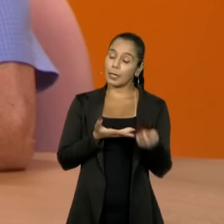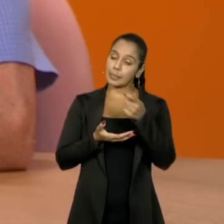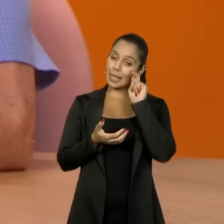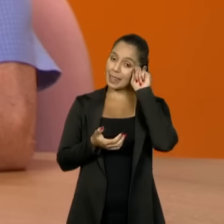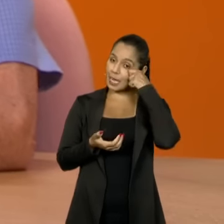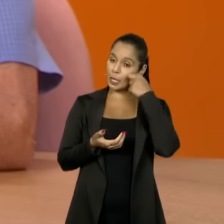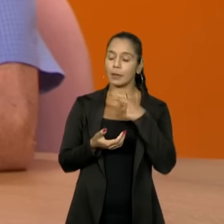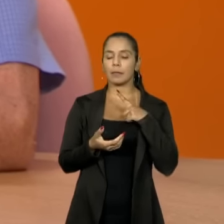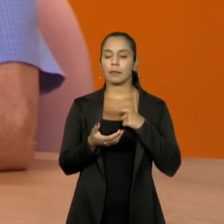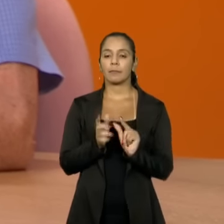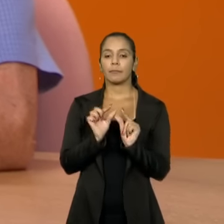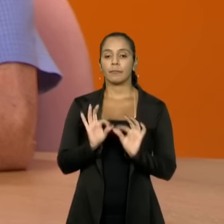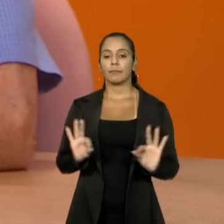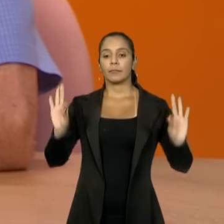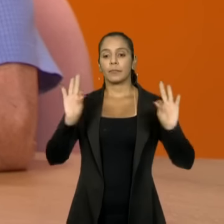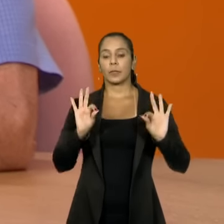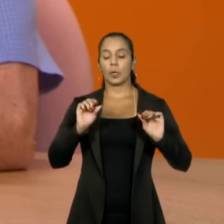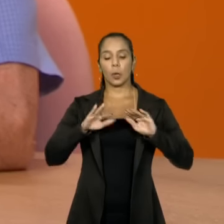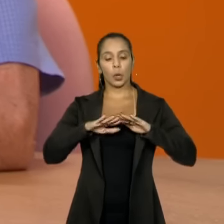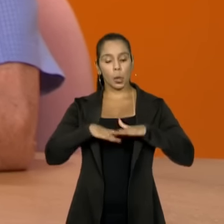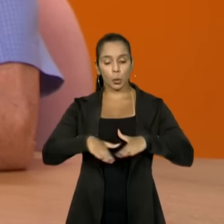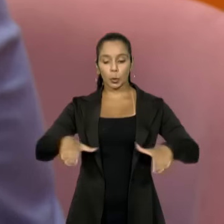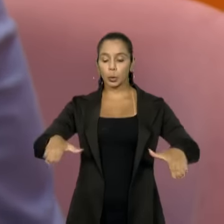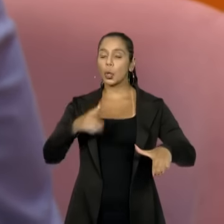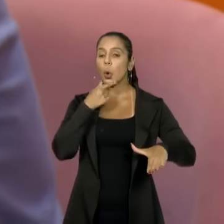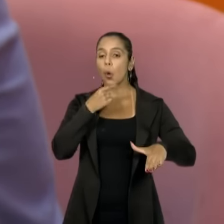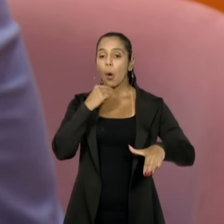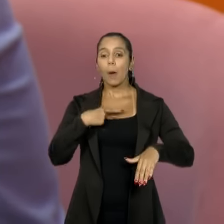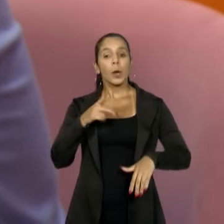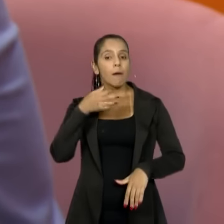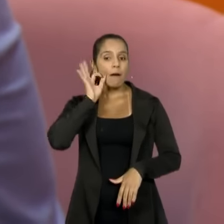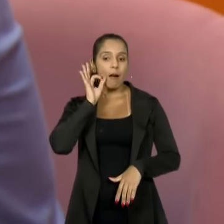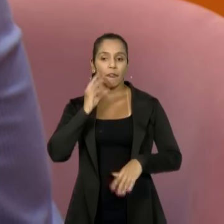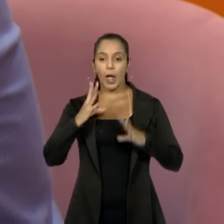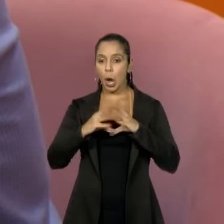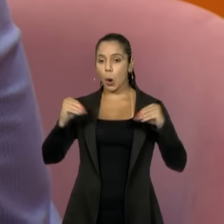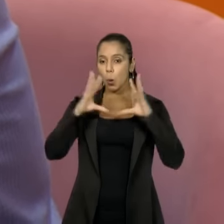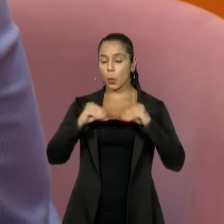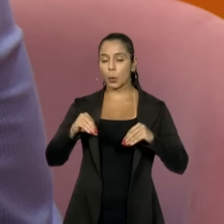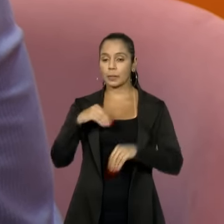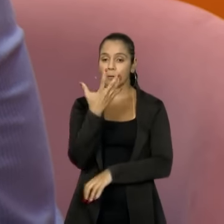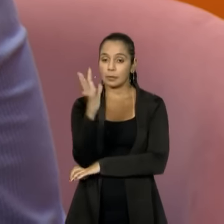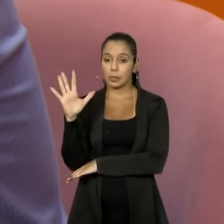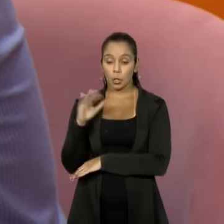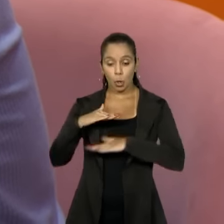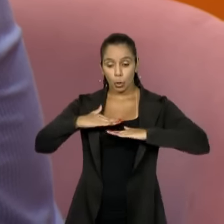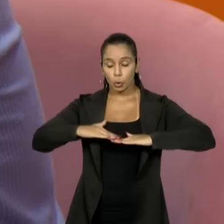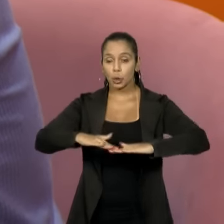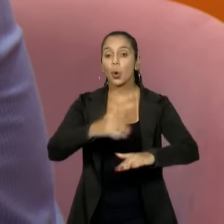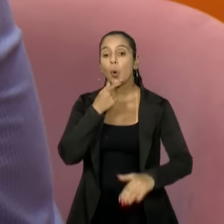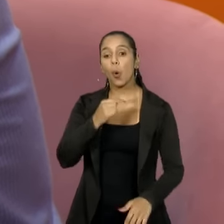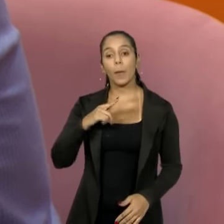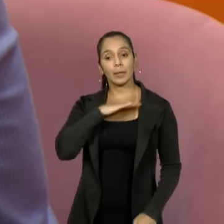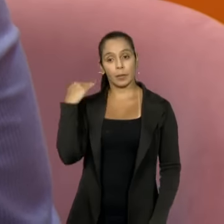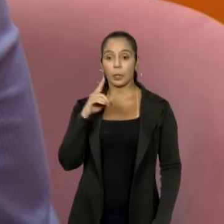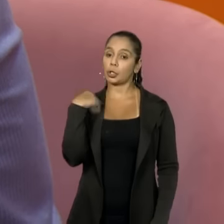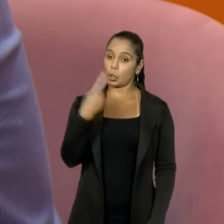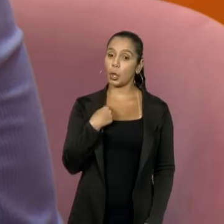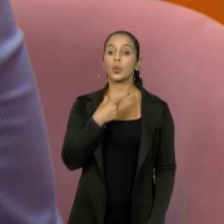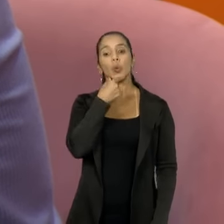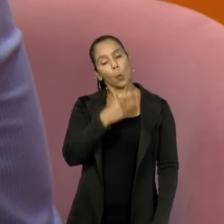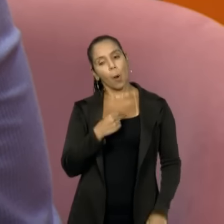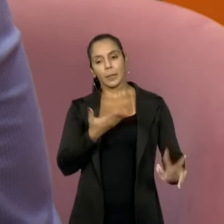assim: nos chamam de homens do café, do algodão e das selvas. Nos chamam de os homens da morte. Mas nós somos os homens da